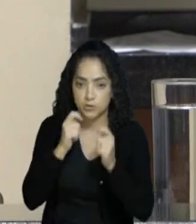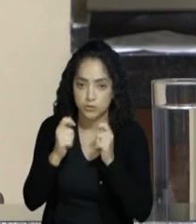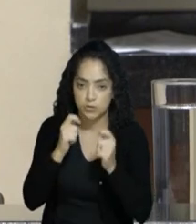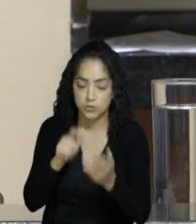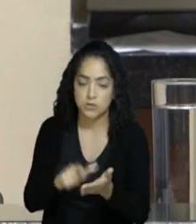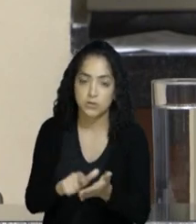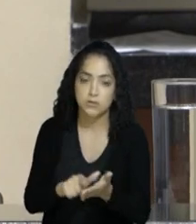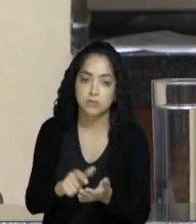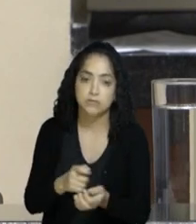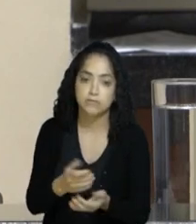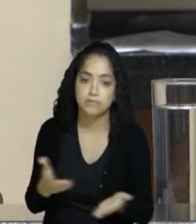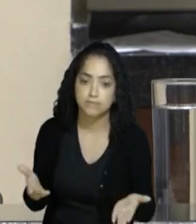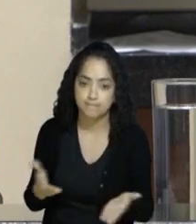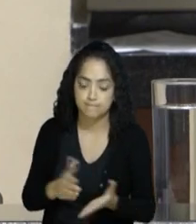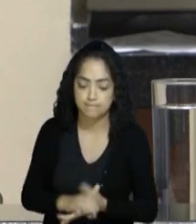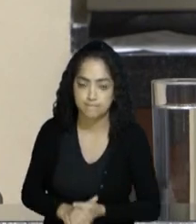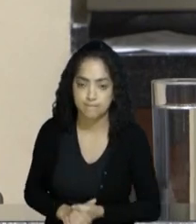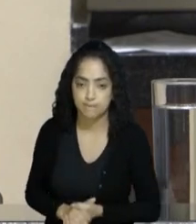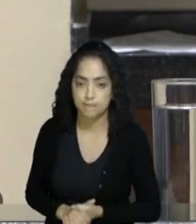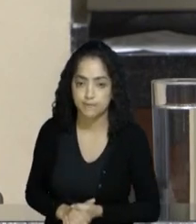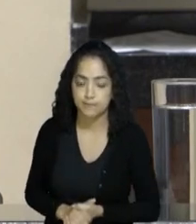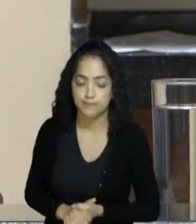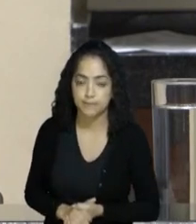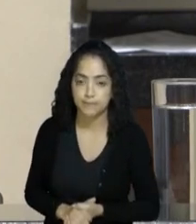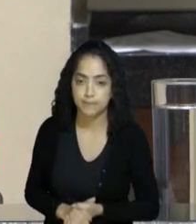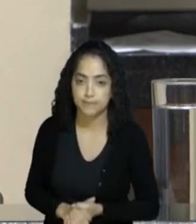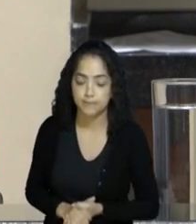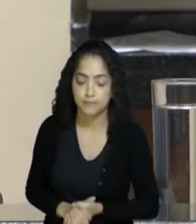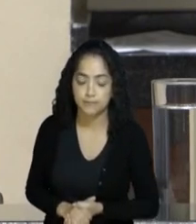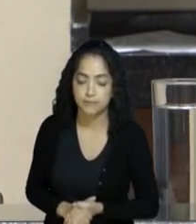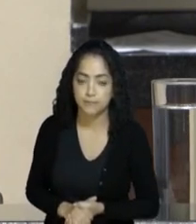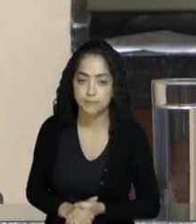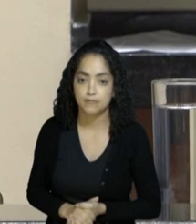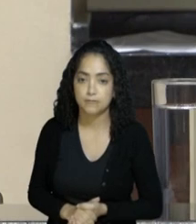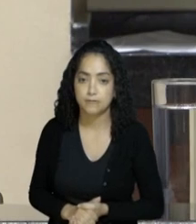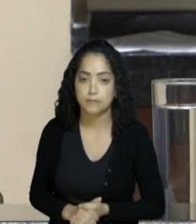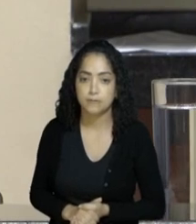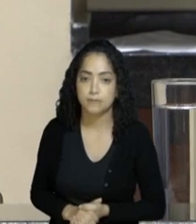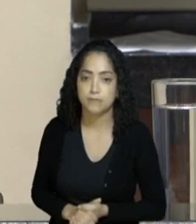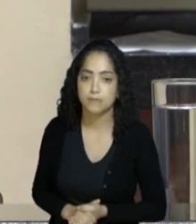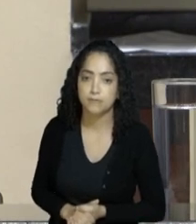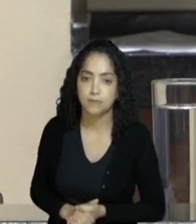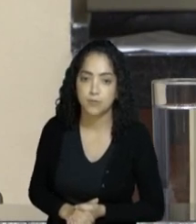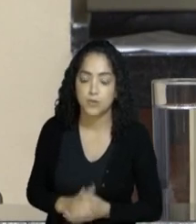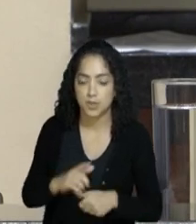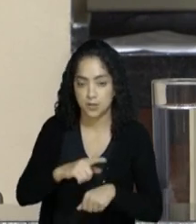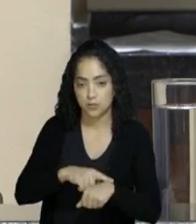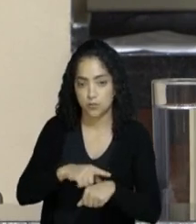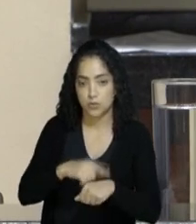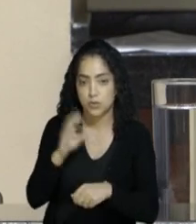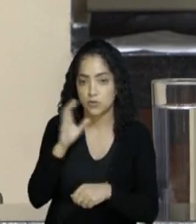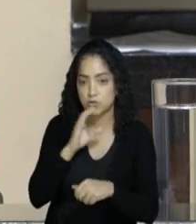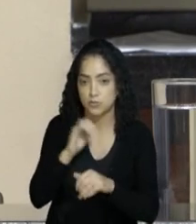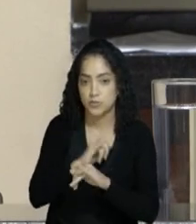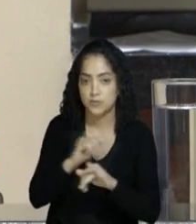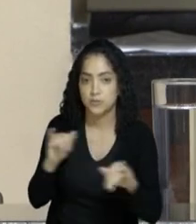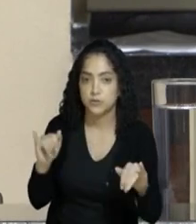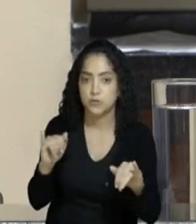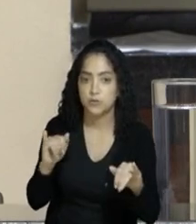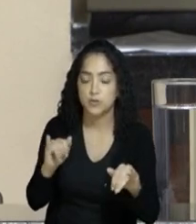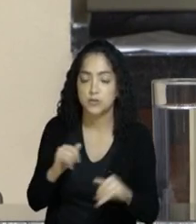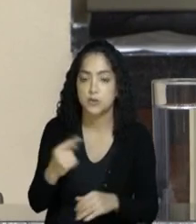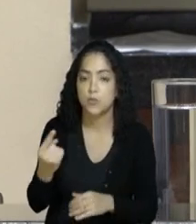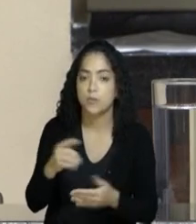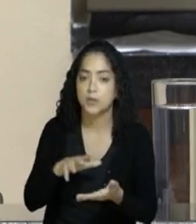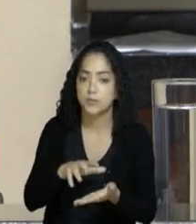que proceda à distribuição do expediente. Breves comunicações.